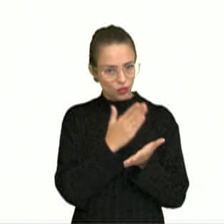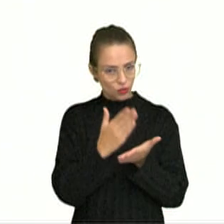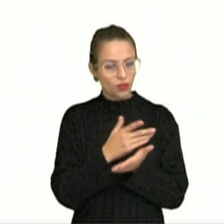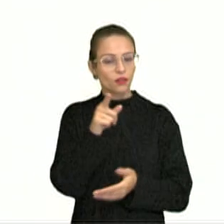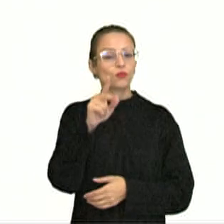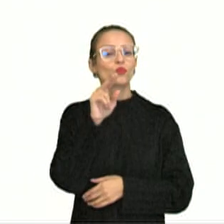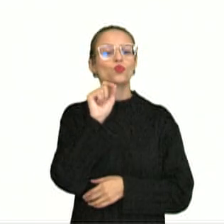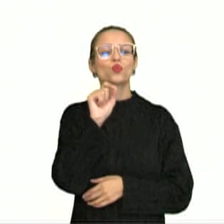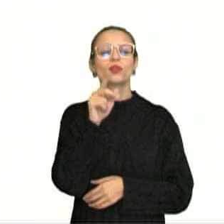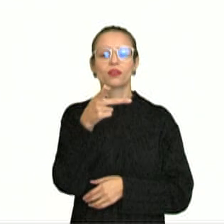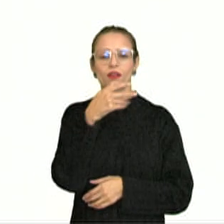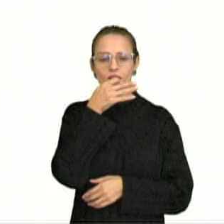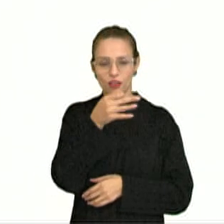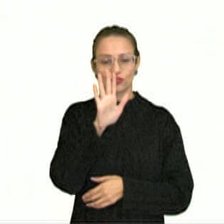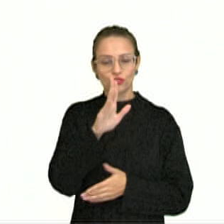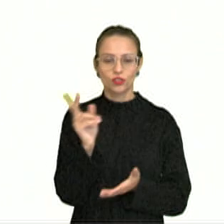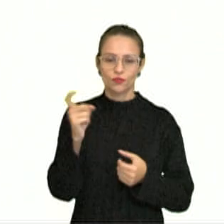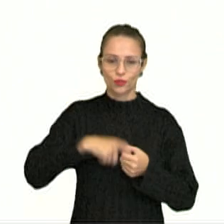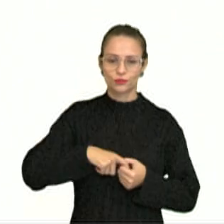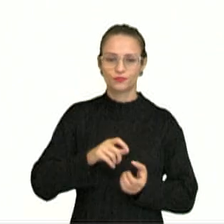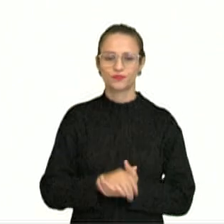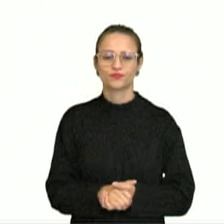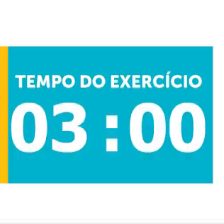você acha e daqui a pouquinho eu comento.